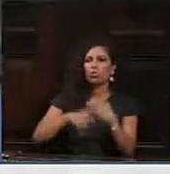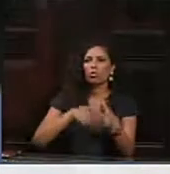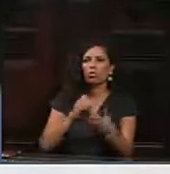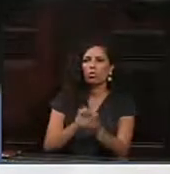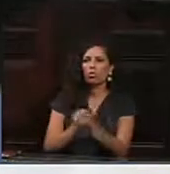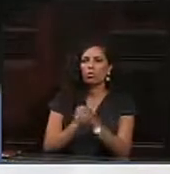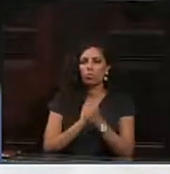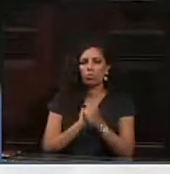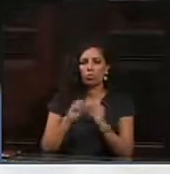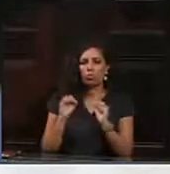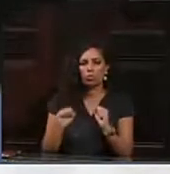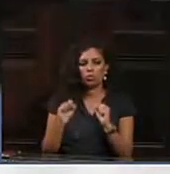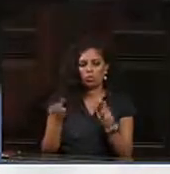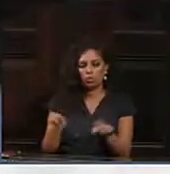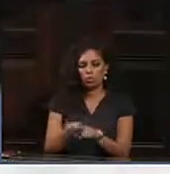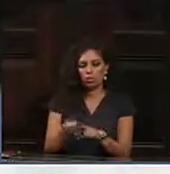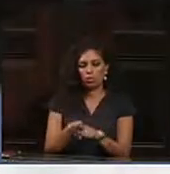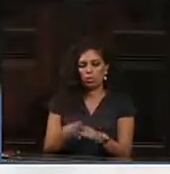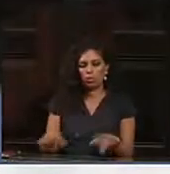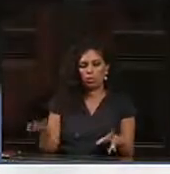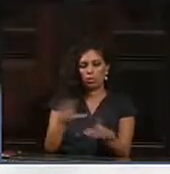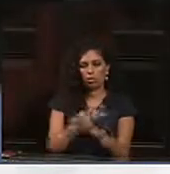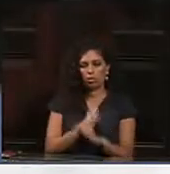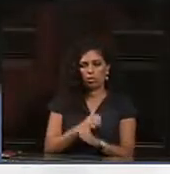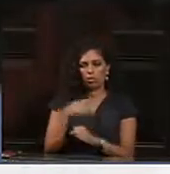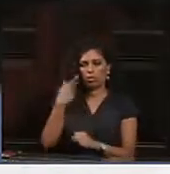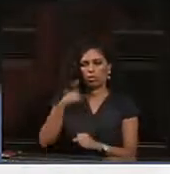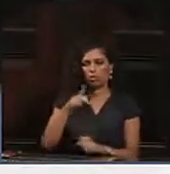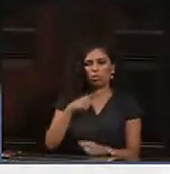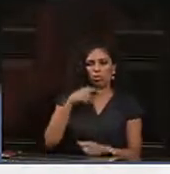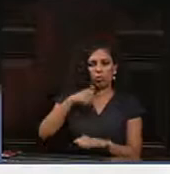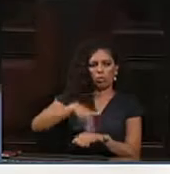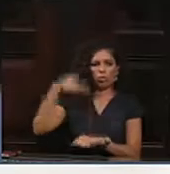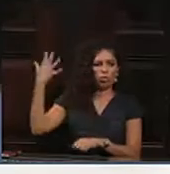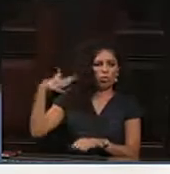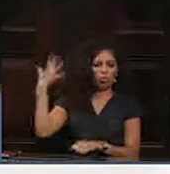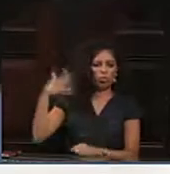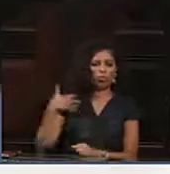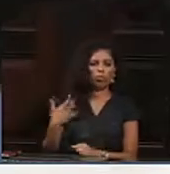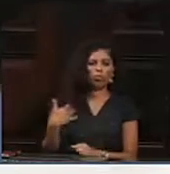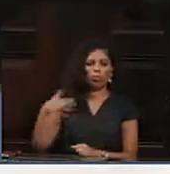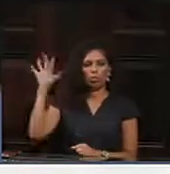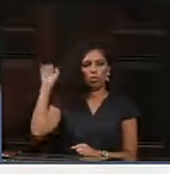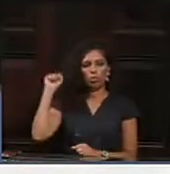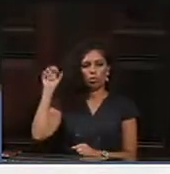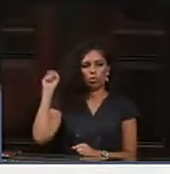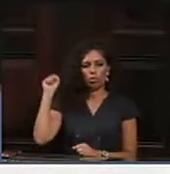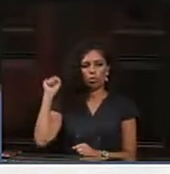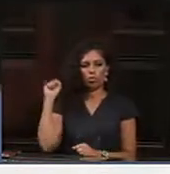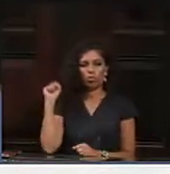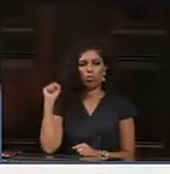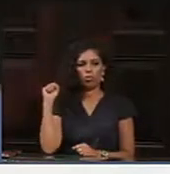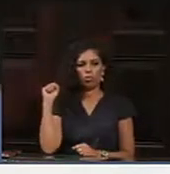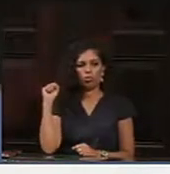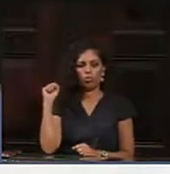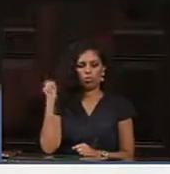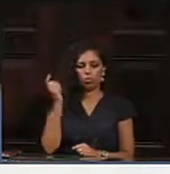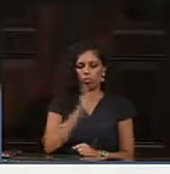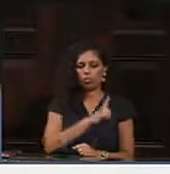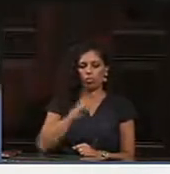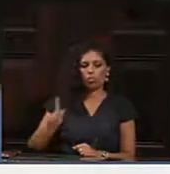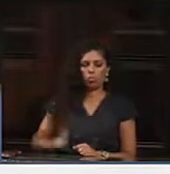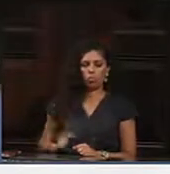luta. Perfeito. E só para completar, deputado, eu recebi informações, e aí eu vou tentar mover através dessa